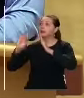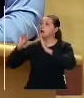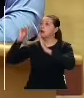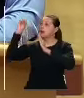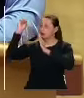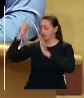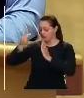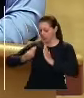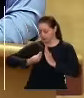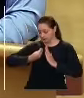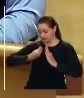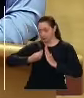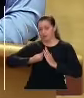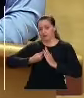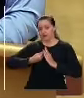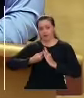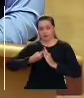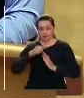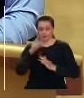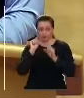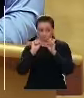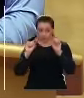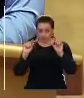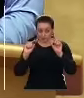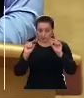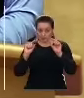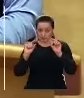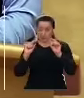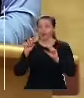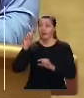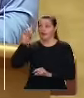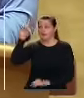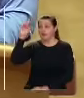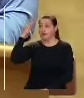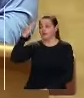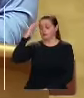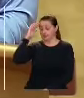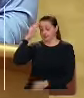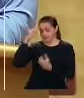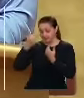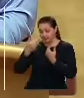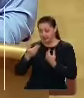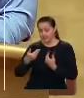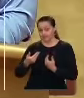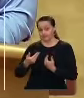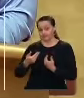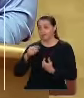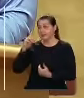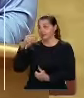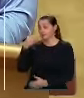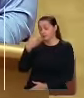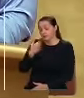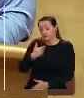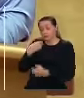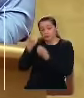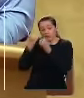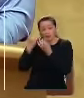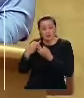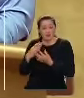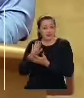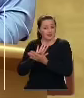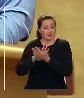vida. Olha a frase seguinte, que me compreendeu sem nenhuma